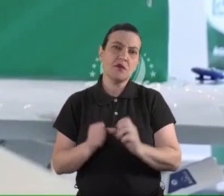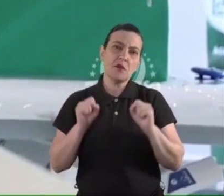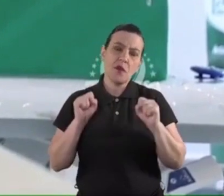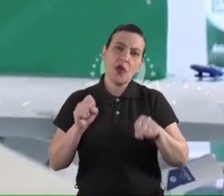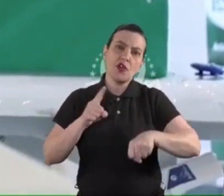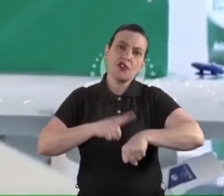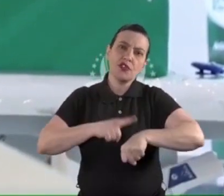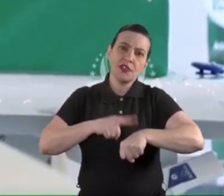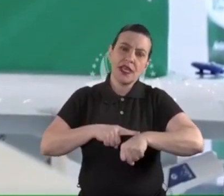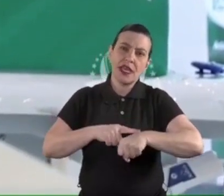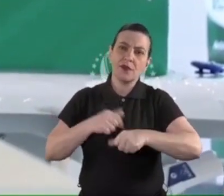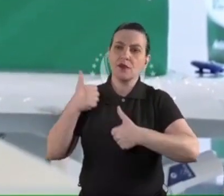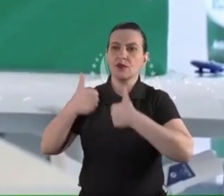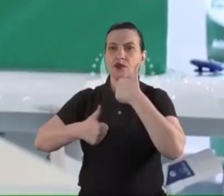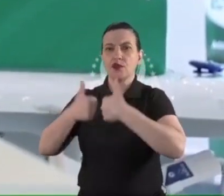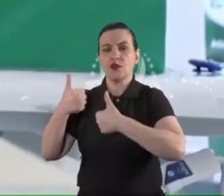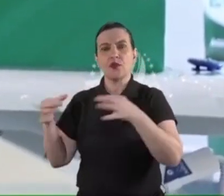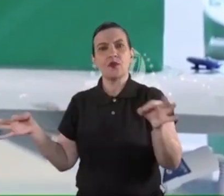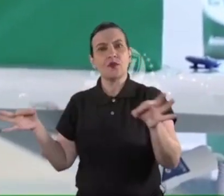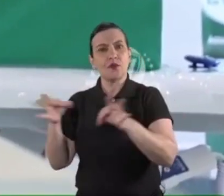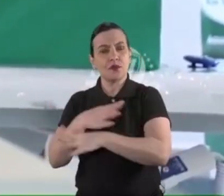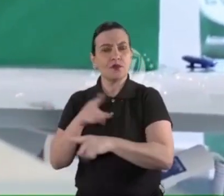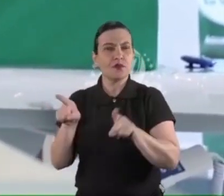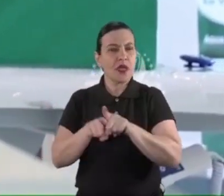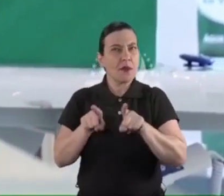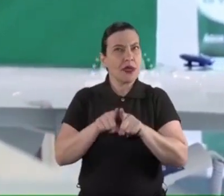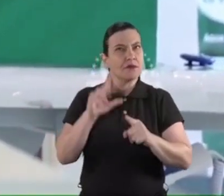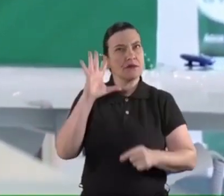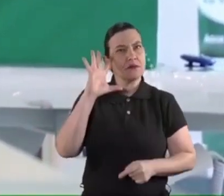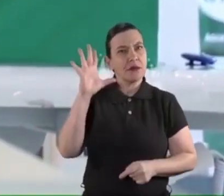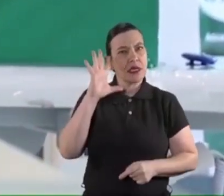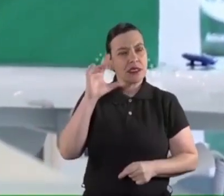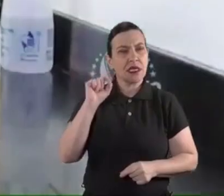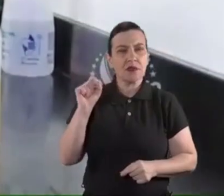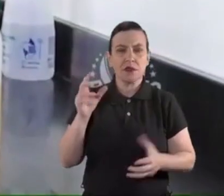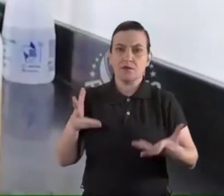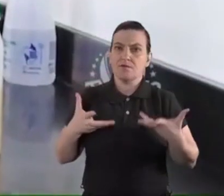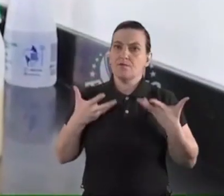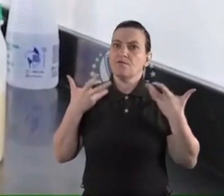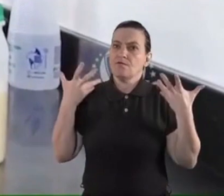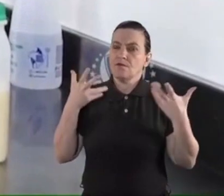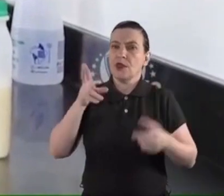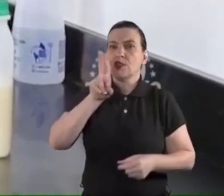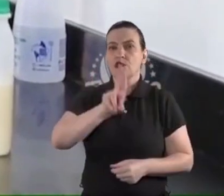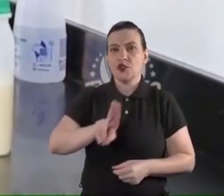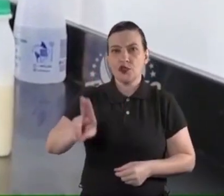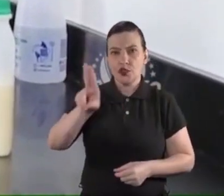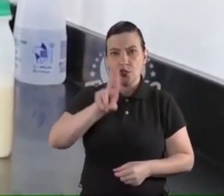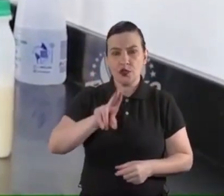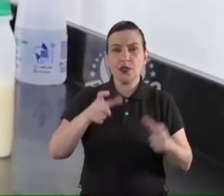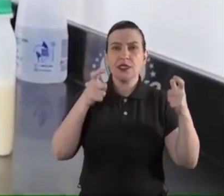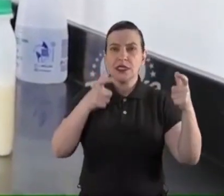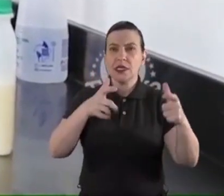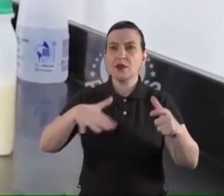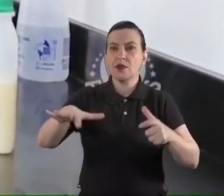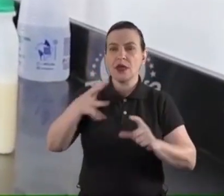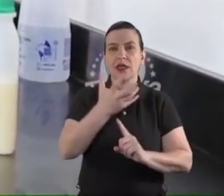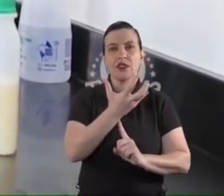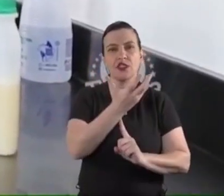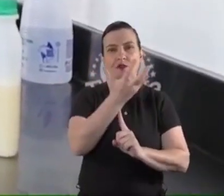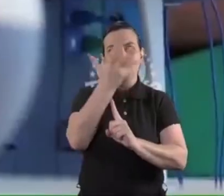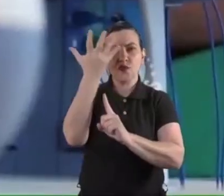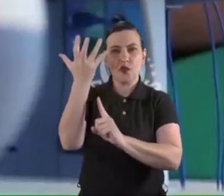momento pós-jogo, onde a gente está pensando na recuperação do atleta, a gente utiliza nesses ambientes, em